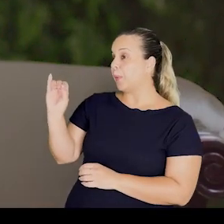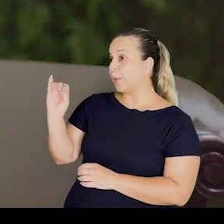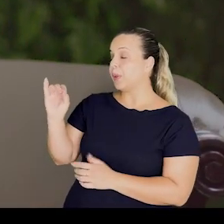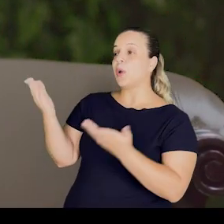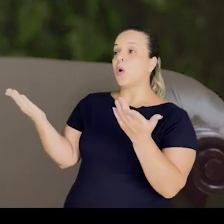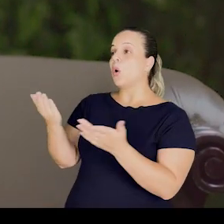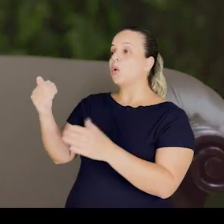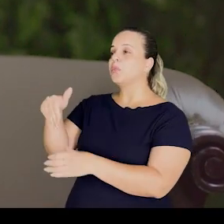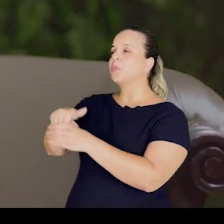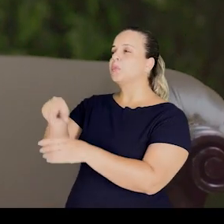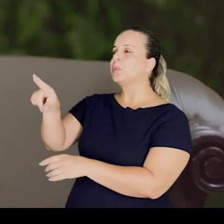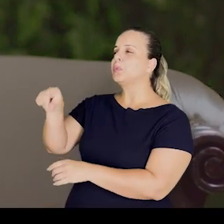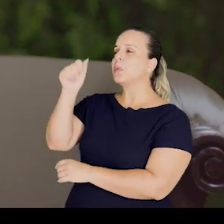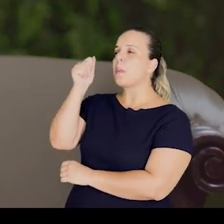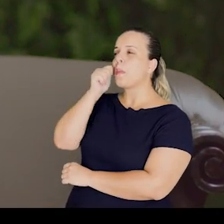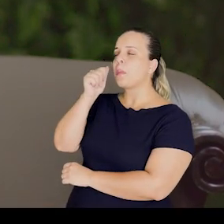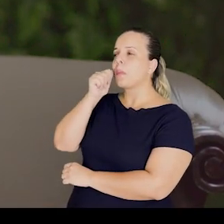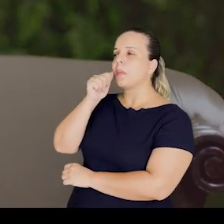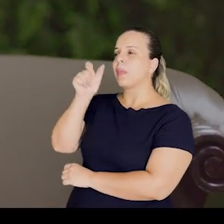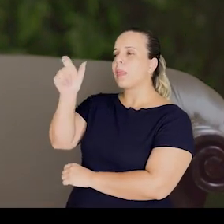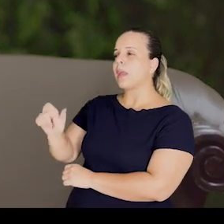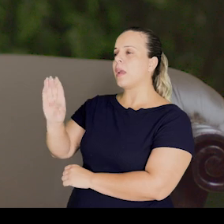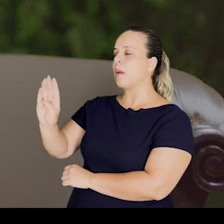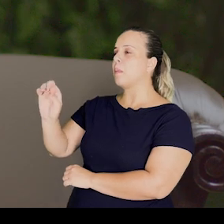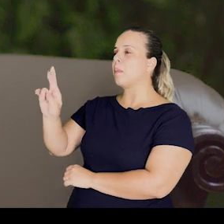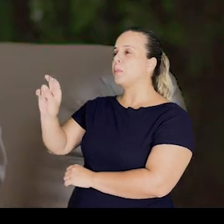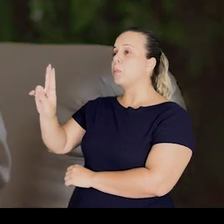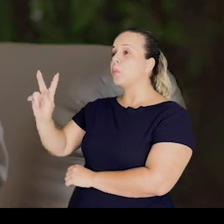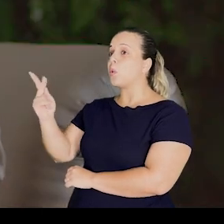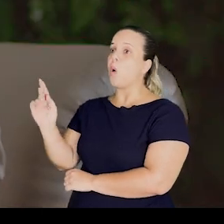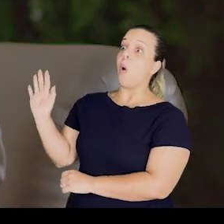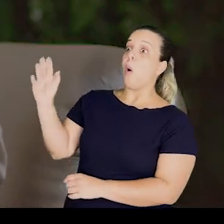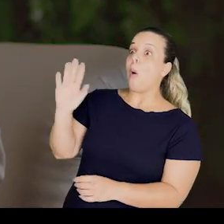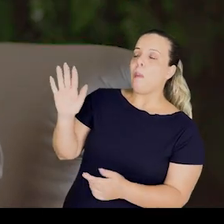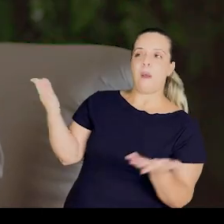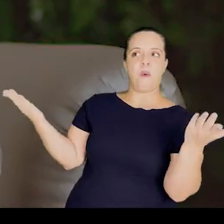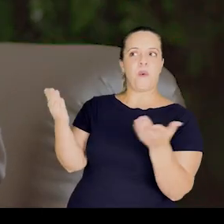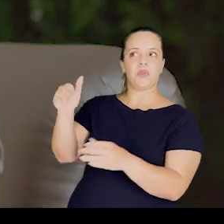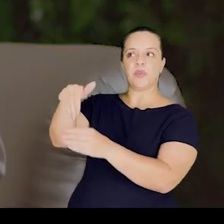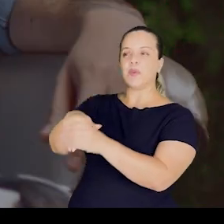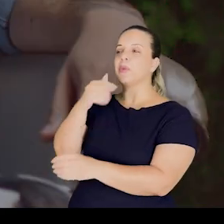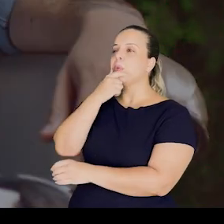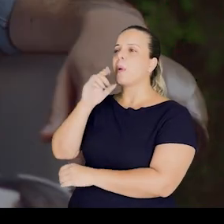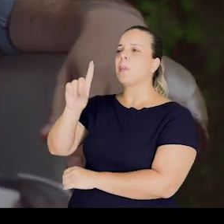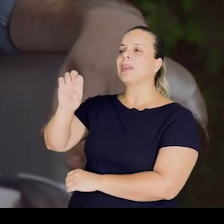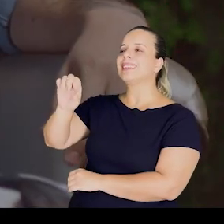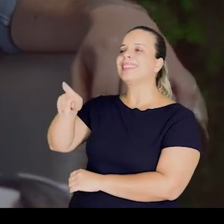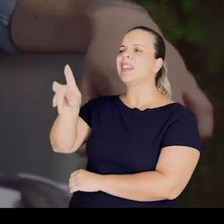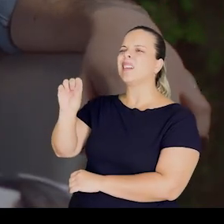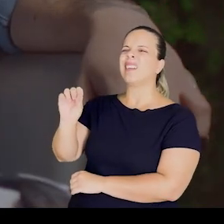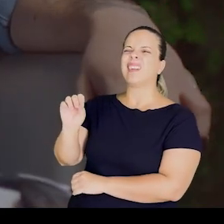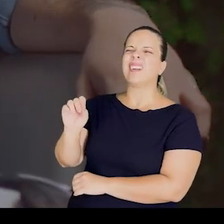Oi, hoje o meu voto vai para Bru. Opa, meu voto hoje vai no Deco.